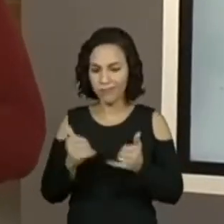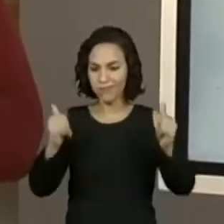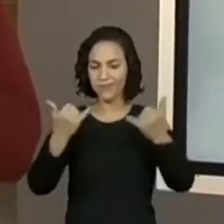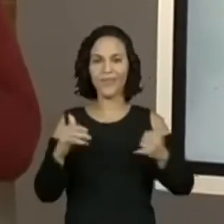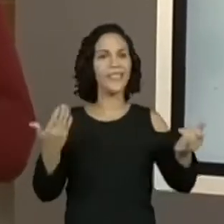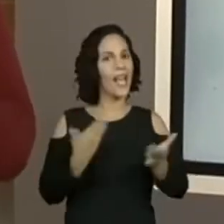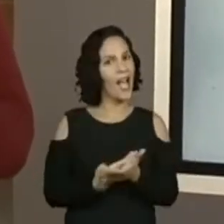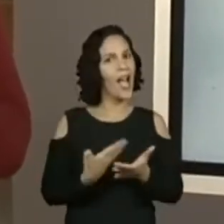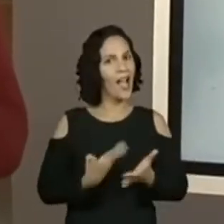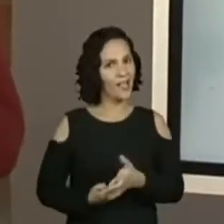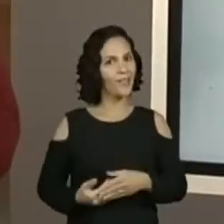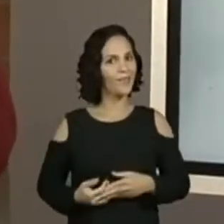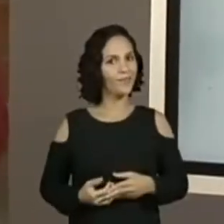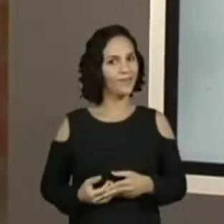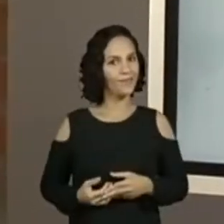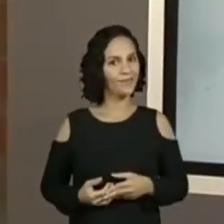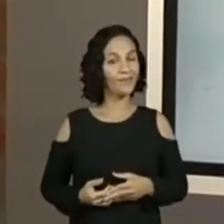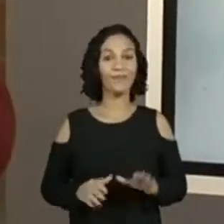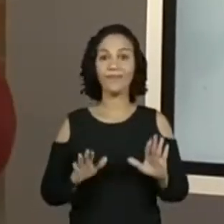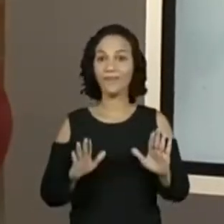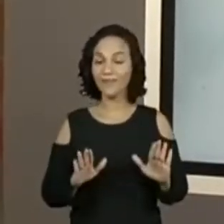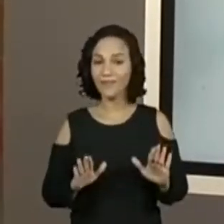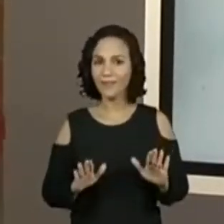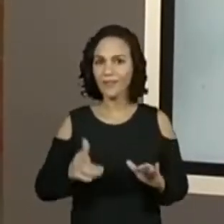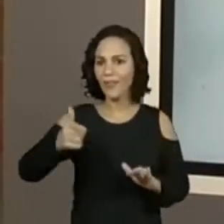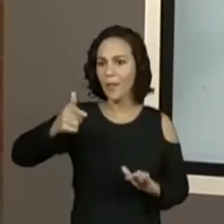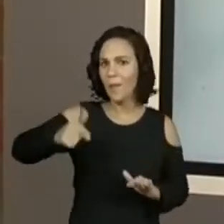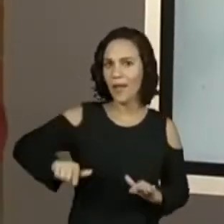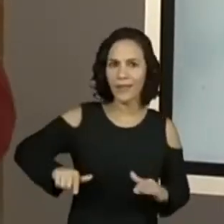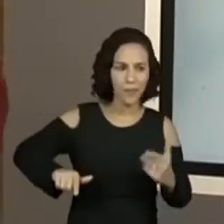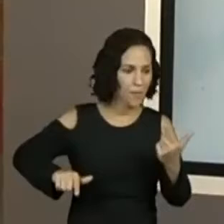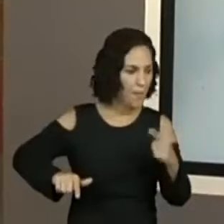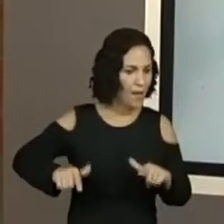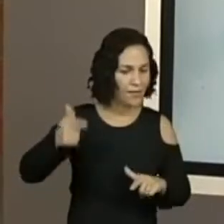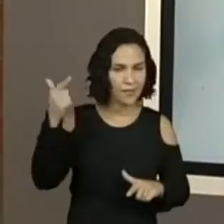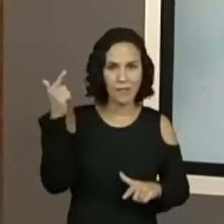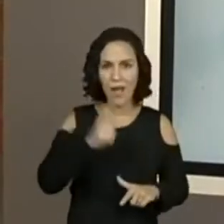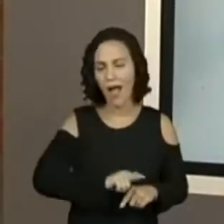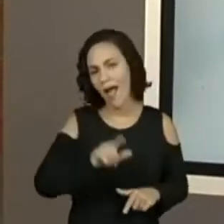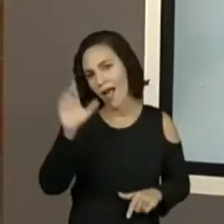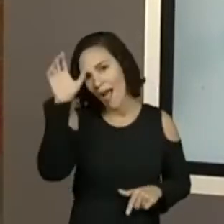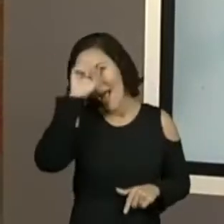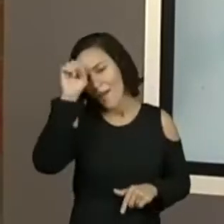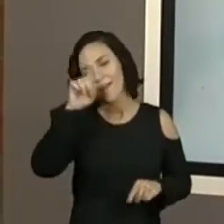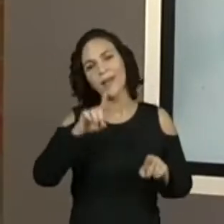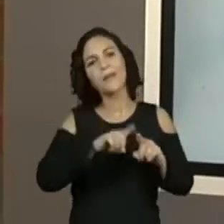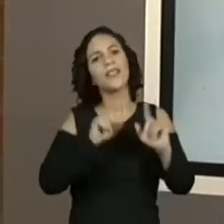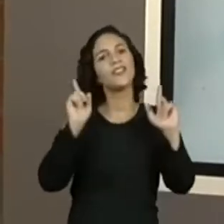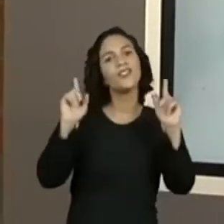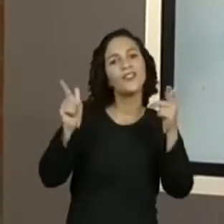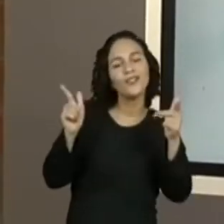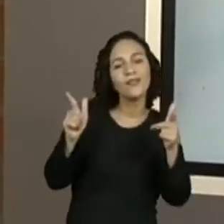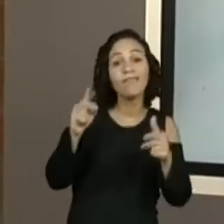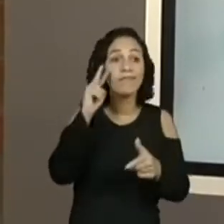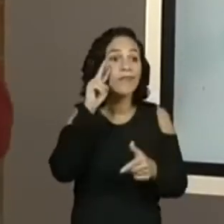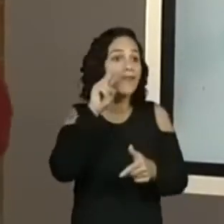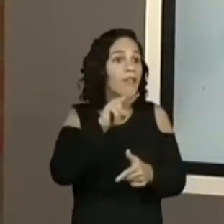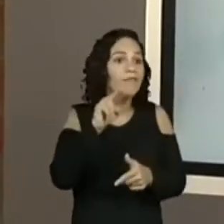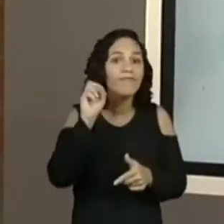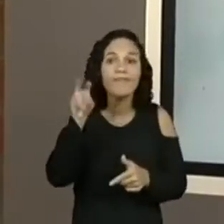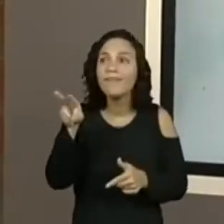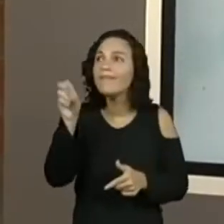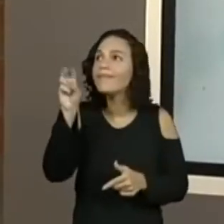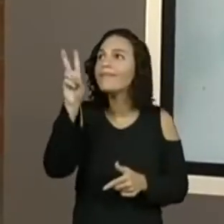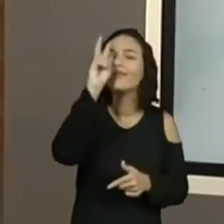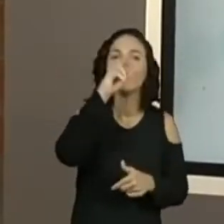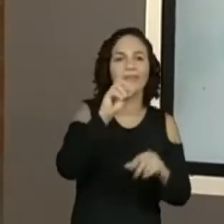aula? Mais e mais aprender e te divertindo um pouquinho olhando imagens, fotografias.